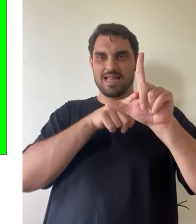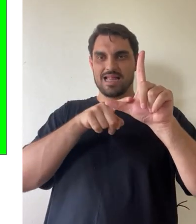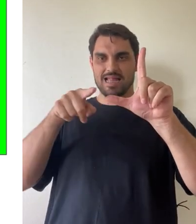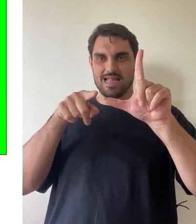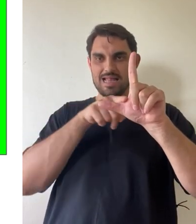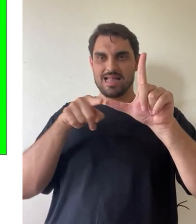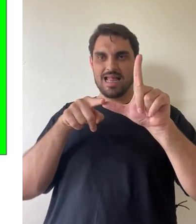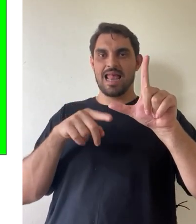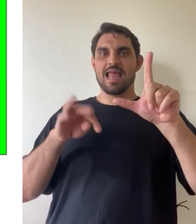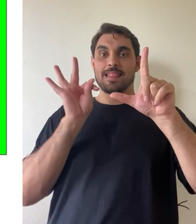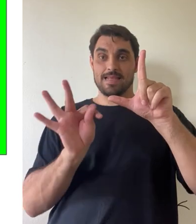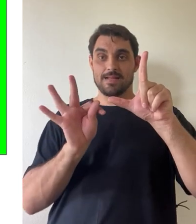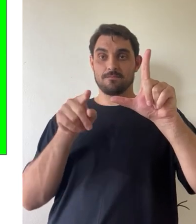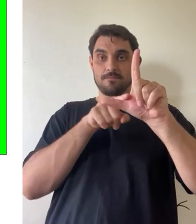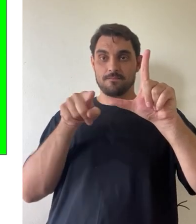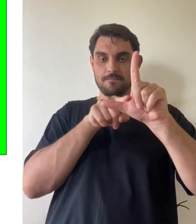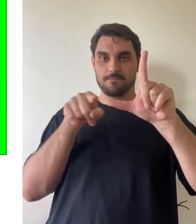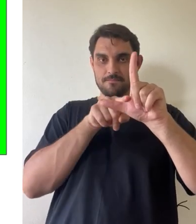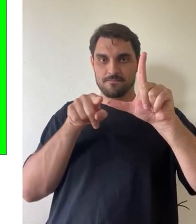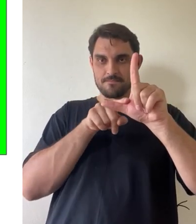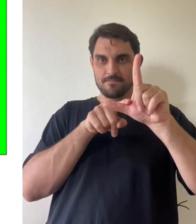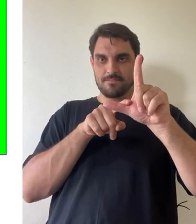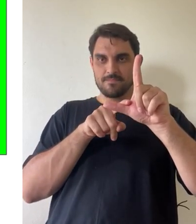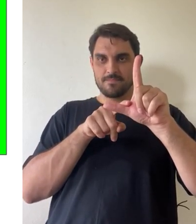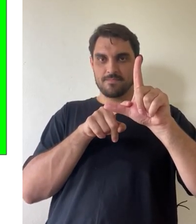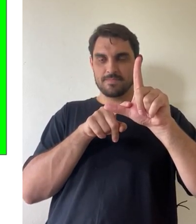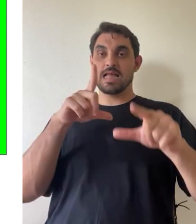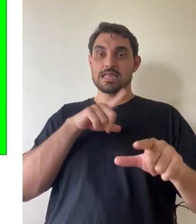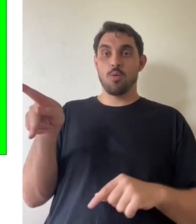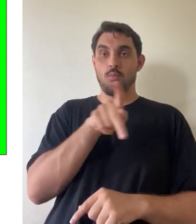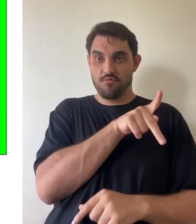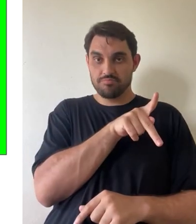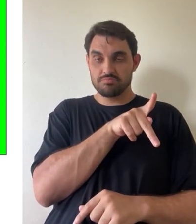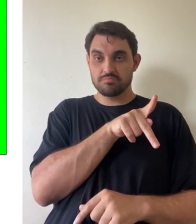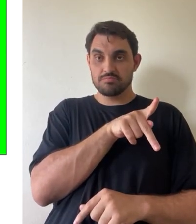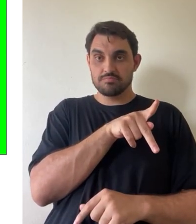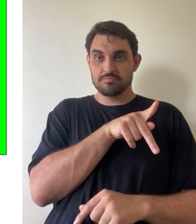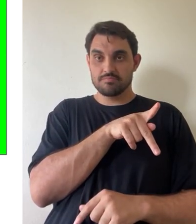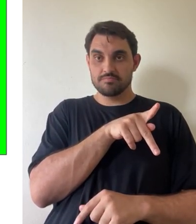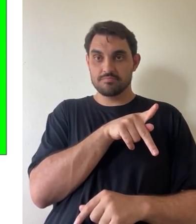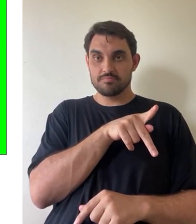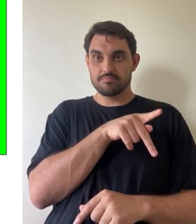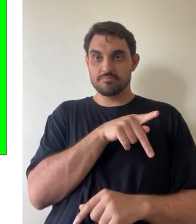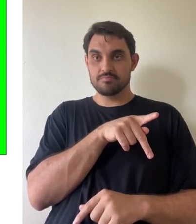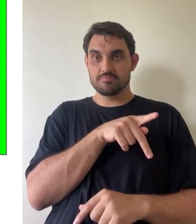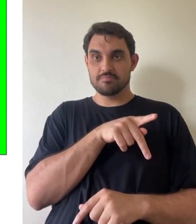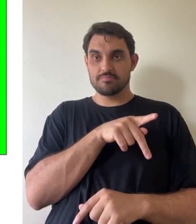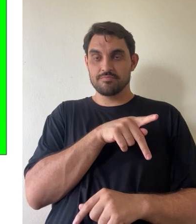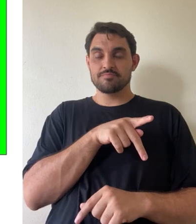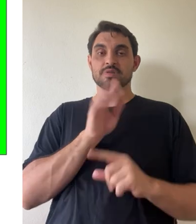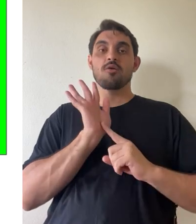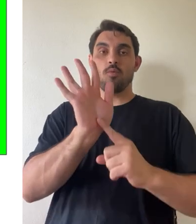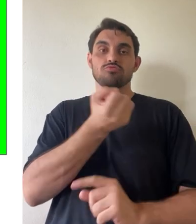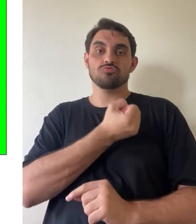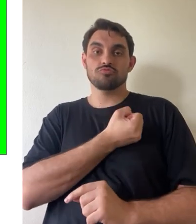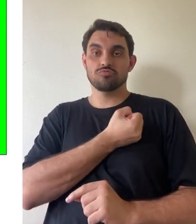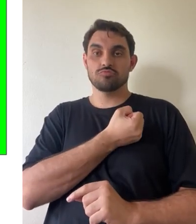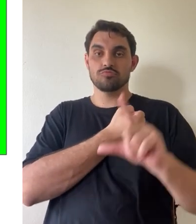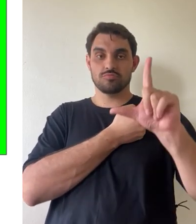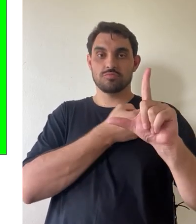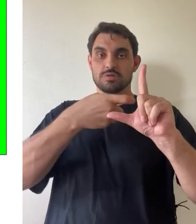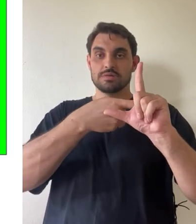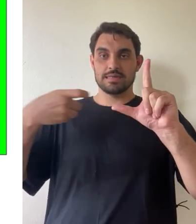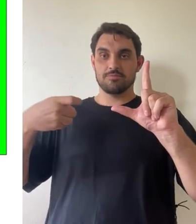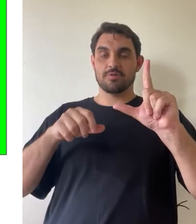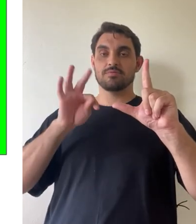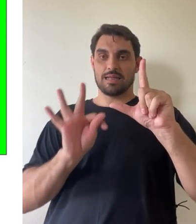eu coloquei ali. Esses três tipos de gráficos gerados, né? O gráfico da posição em função do